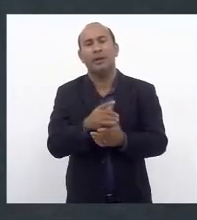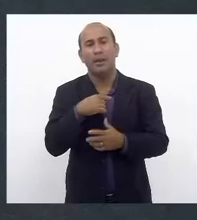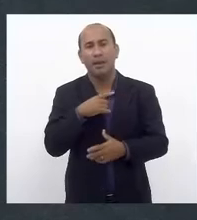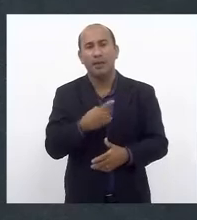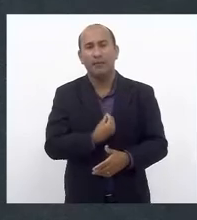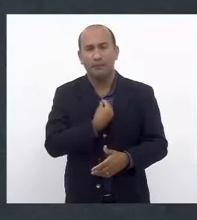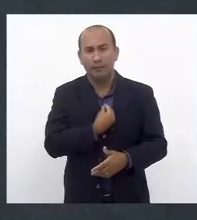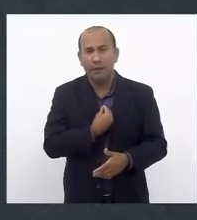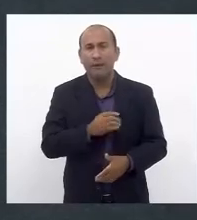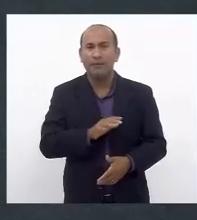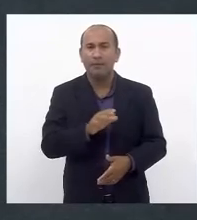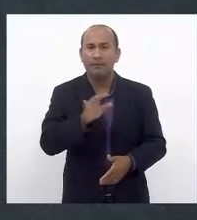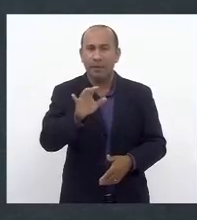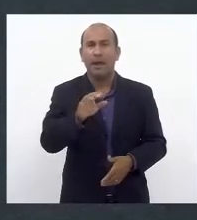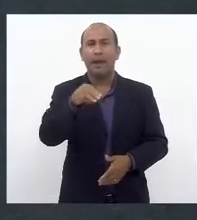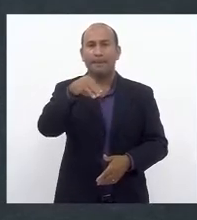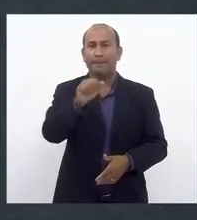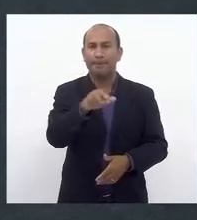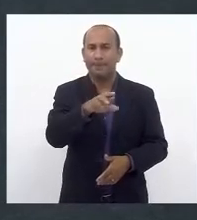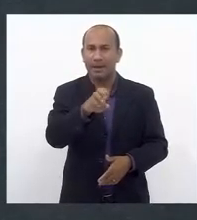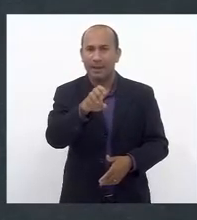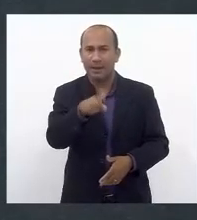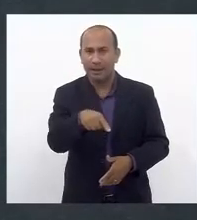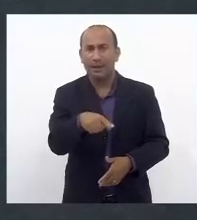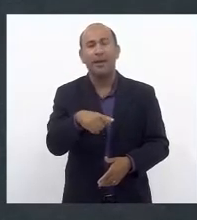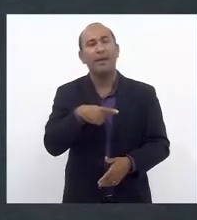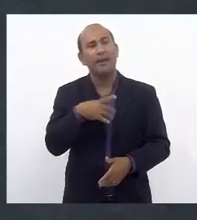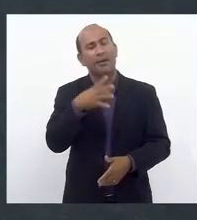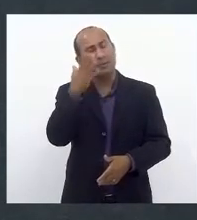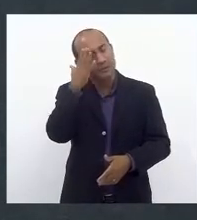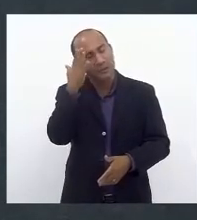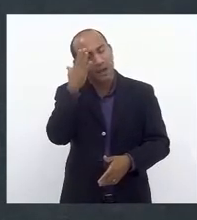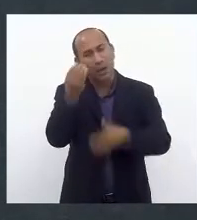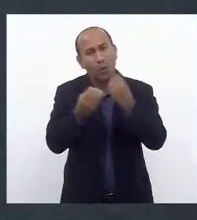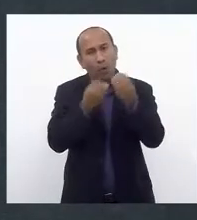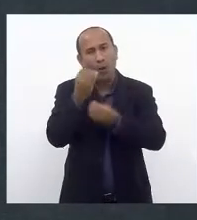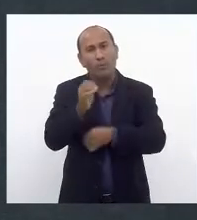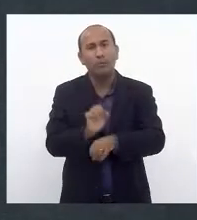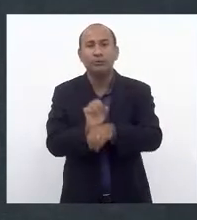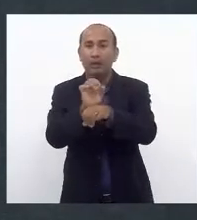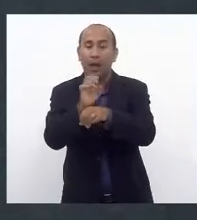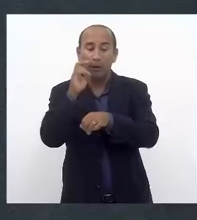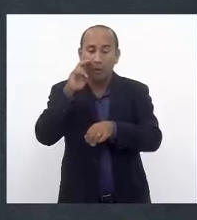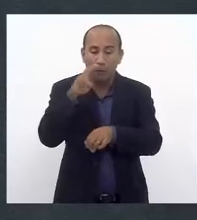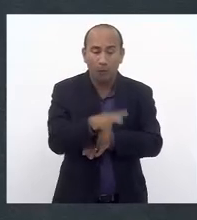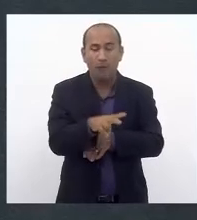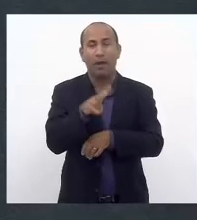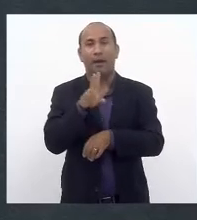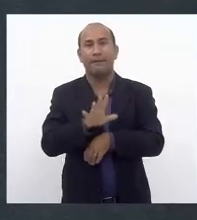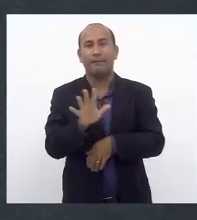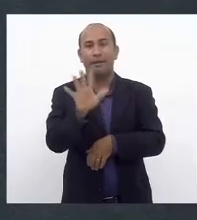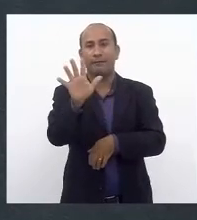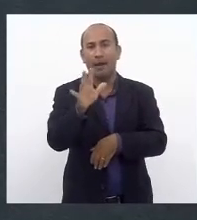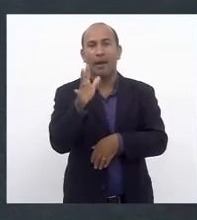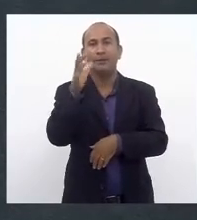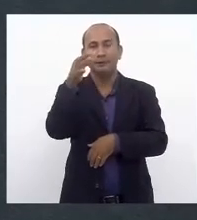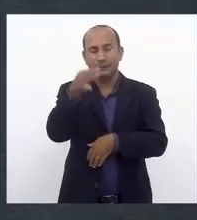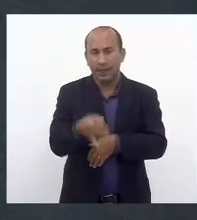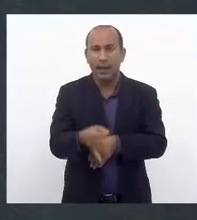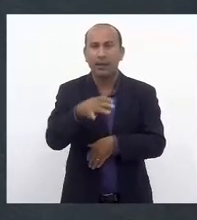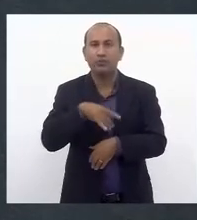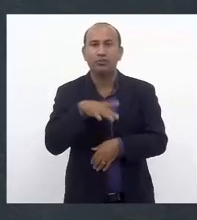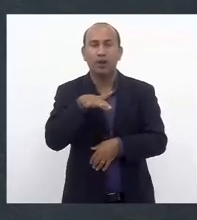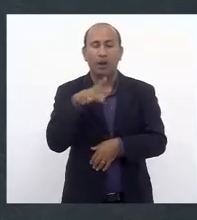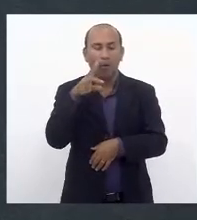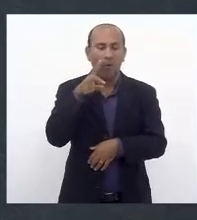da Favela da Maré e sei como o Estado, que não olha a favela de maneira concreta, só